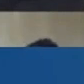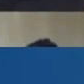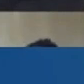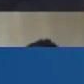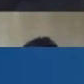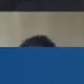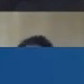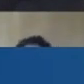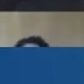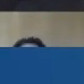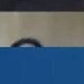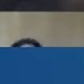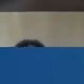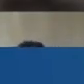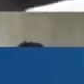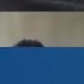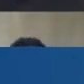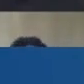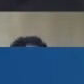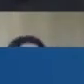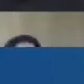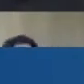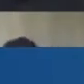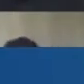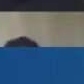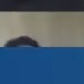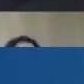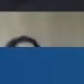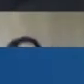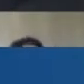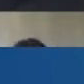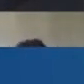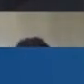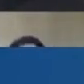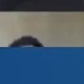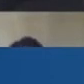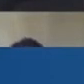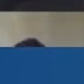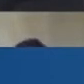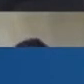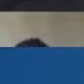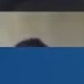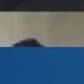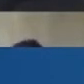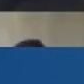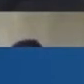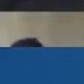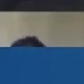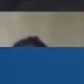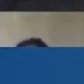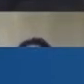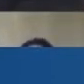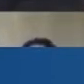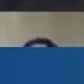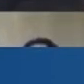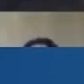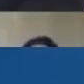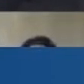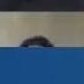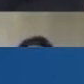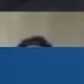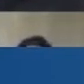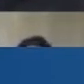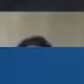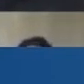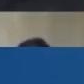aspectos que ainda estão em investigação, em segredo de justiça. O certo é que,